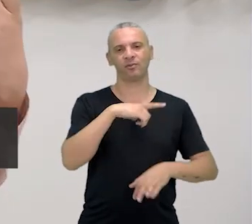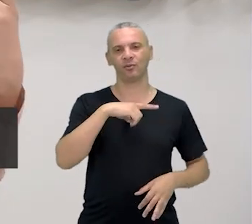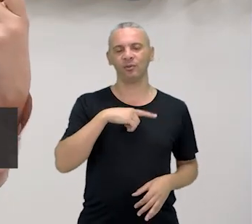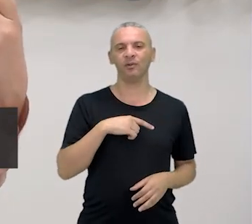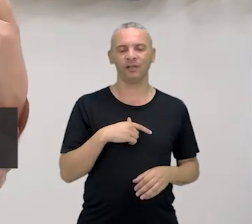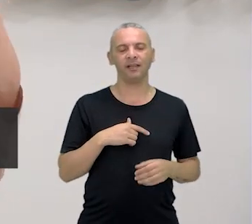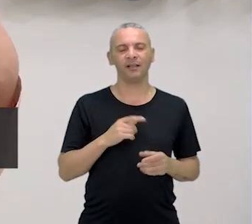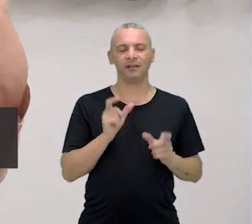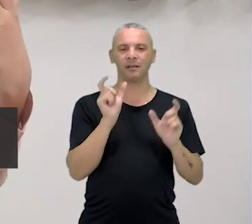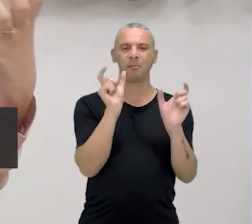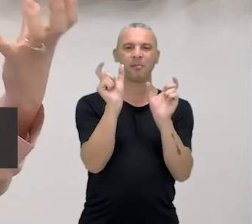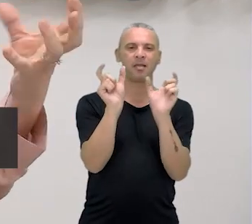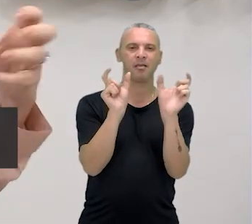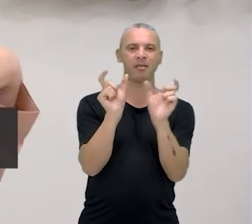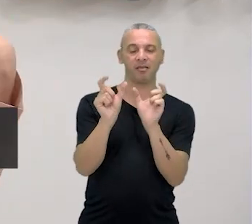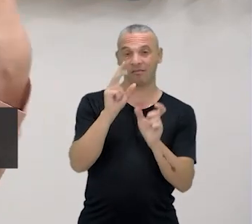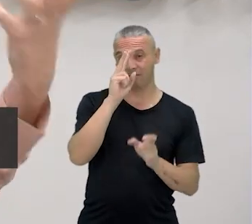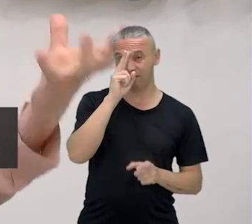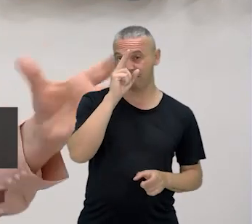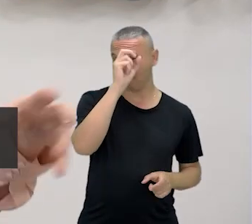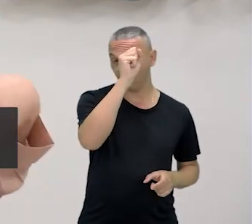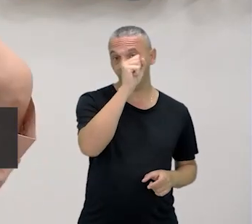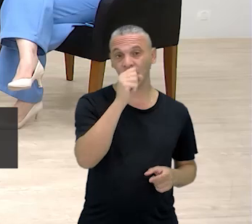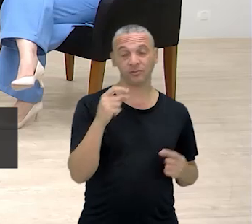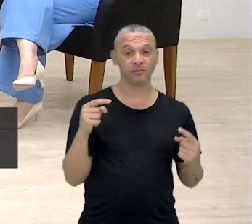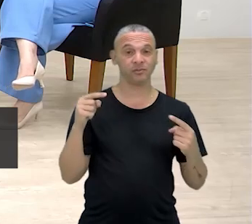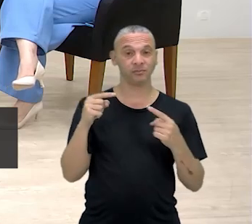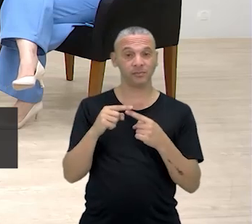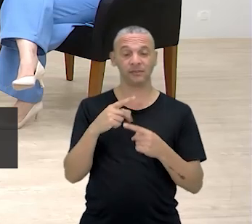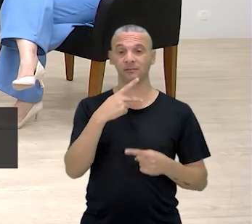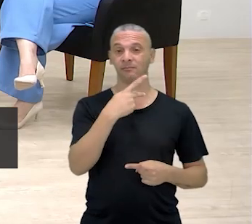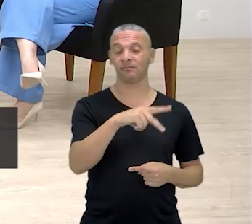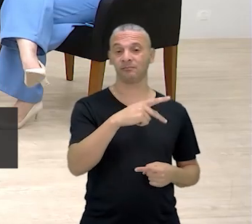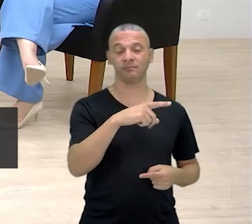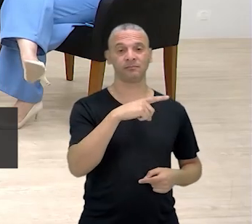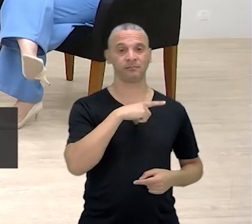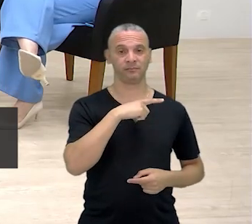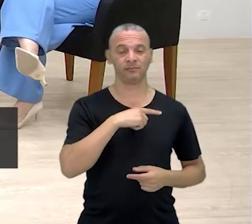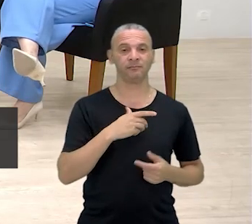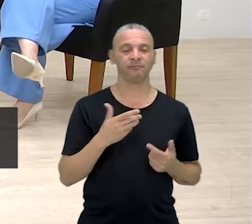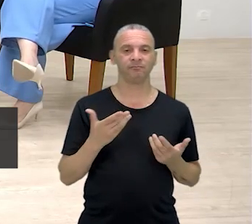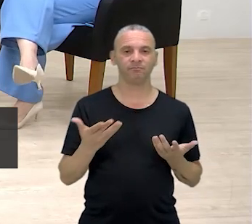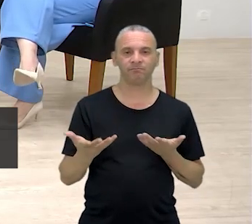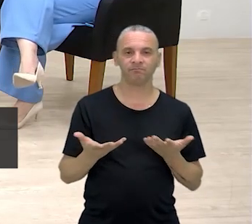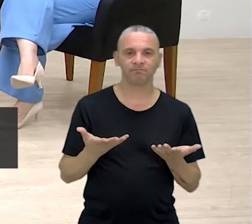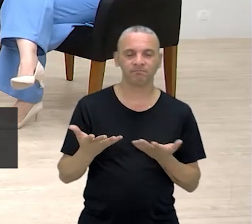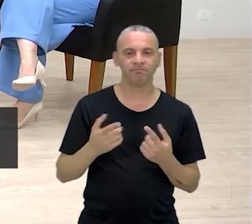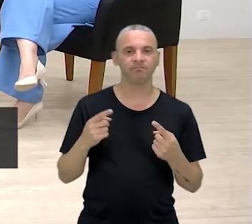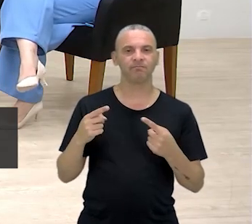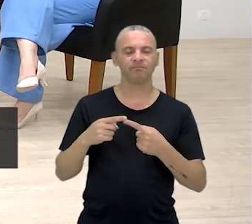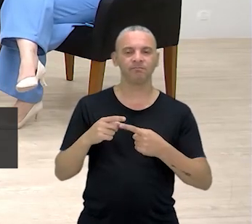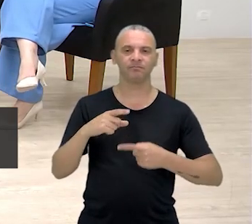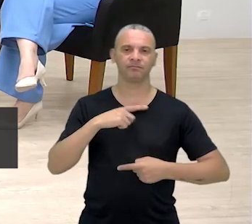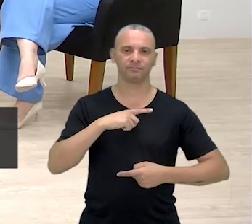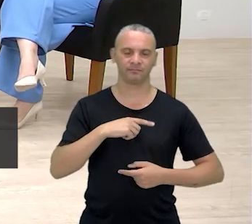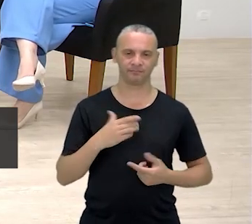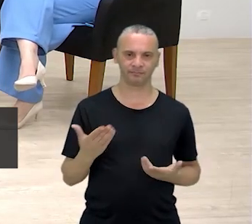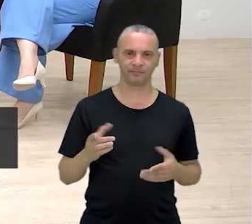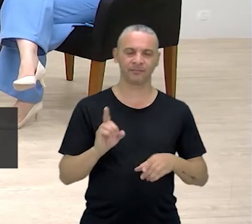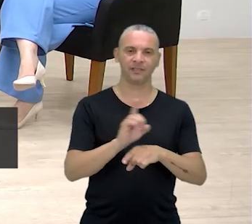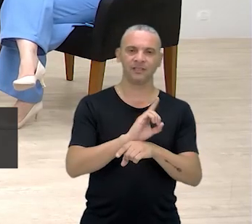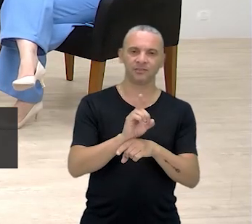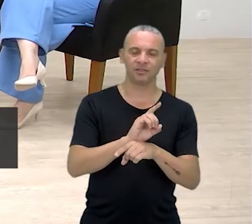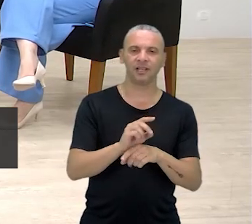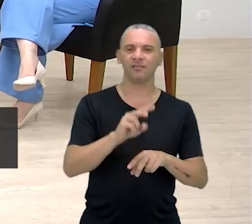tão forte, né, Bessani, desse vocabulário difícil da gente manusear, difícil da gente descobrir, toda hora um dicionário ali